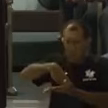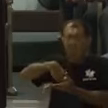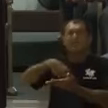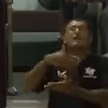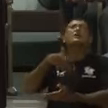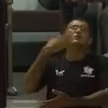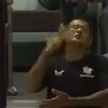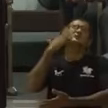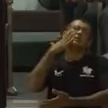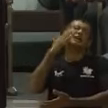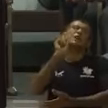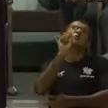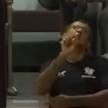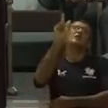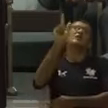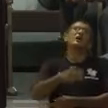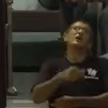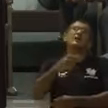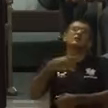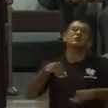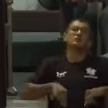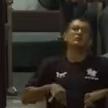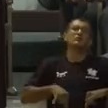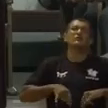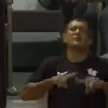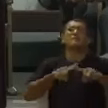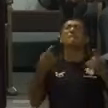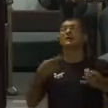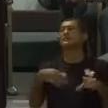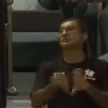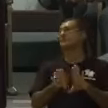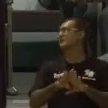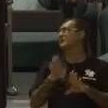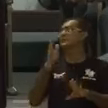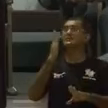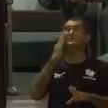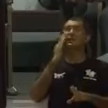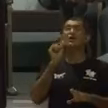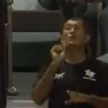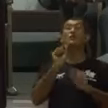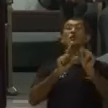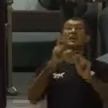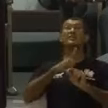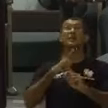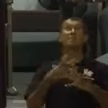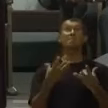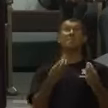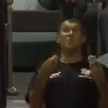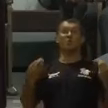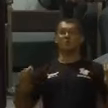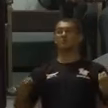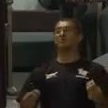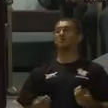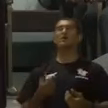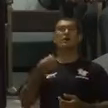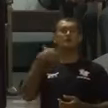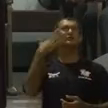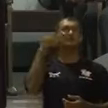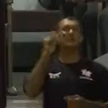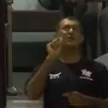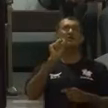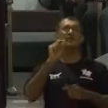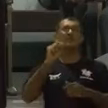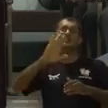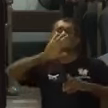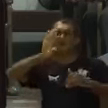eu sei o que é estar abatido, mas também eu sei o que é ter abundância, eu sei o que é estar embaixo,